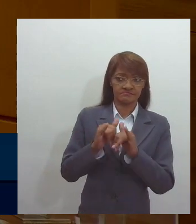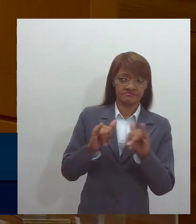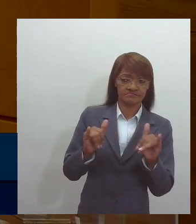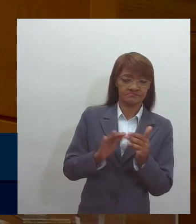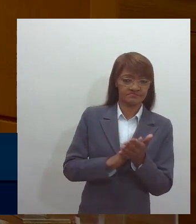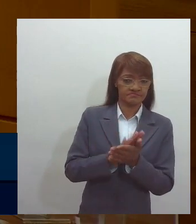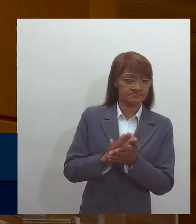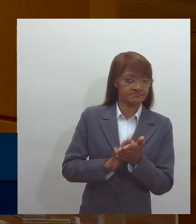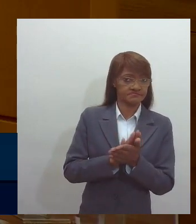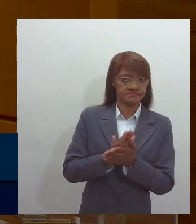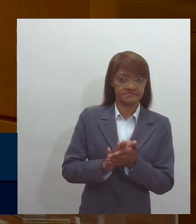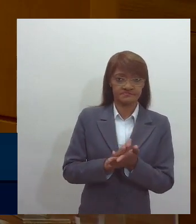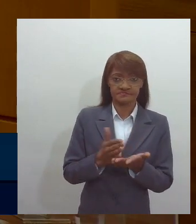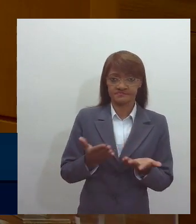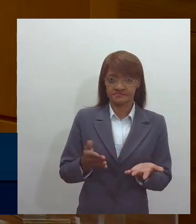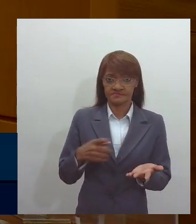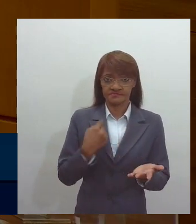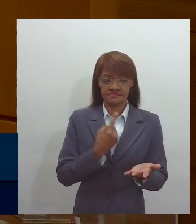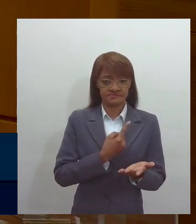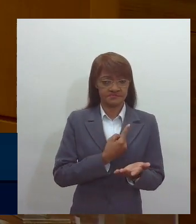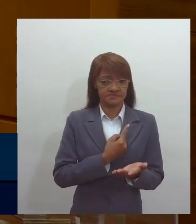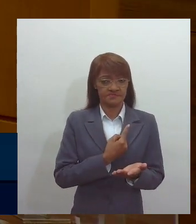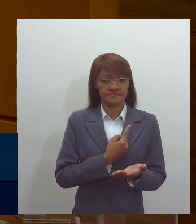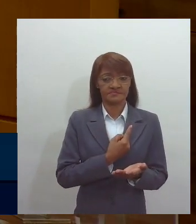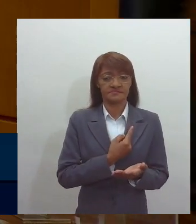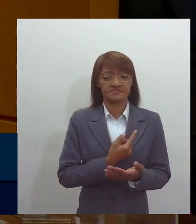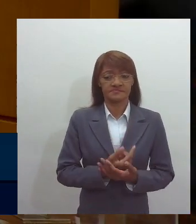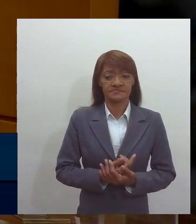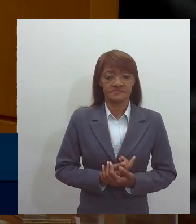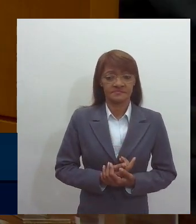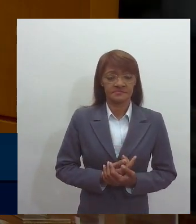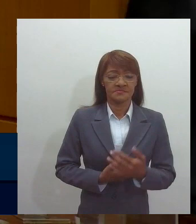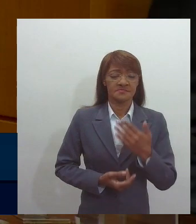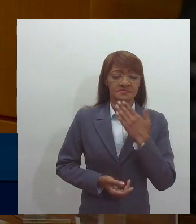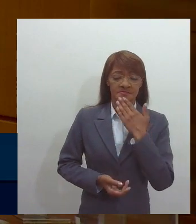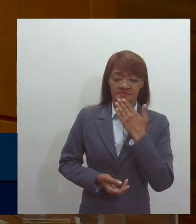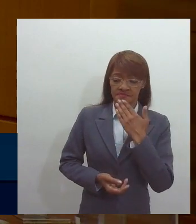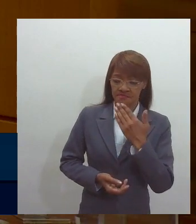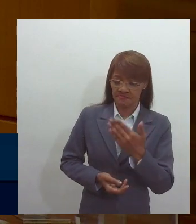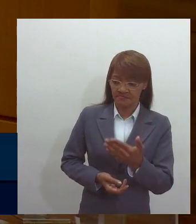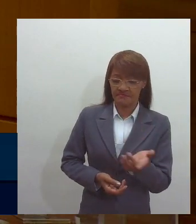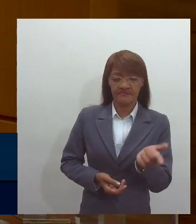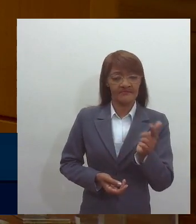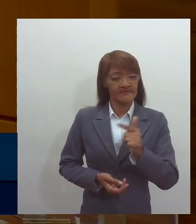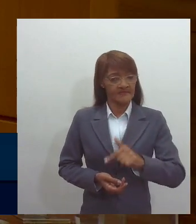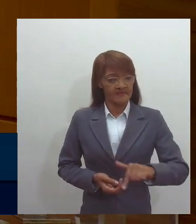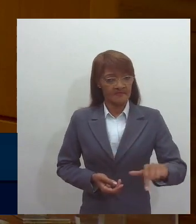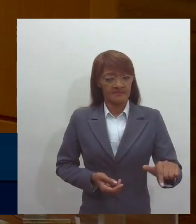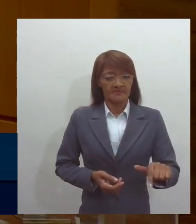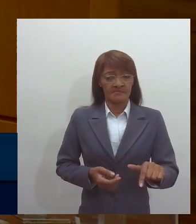que a gente possa ir em comissão, 2, 3 deputados, né, conversar com